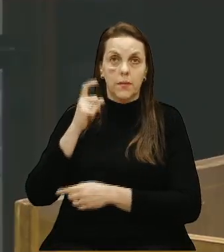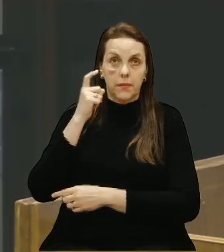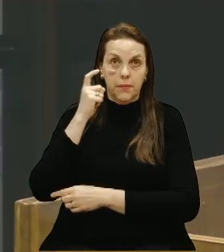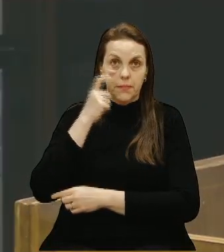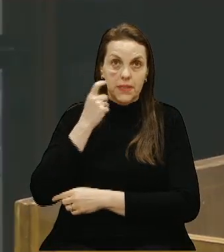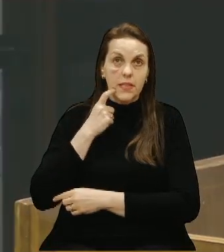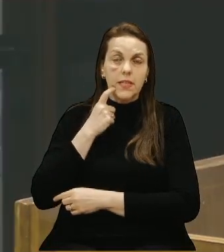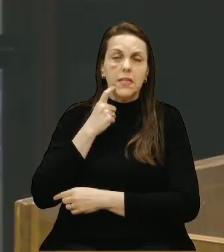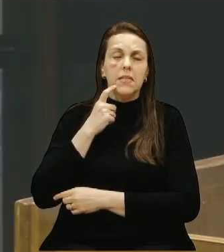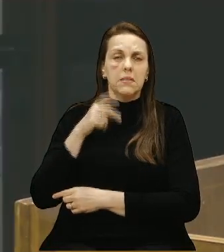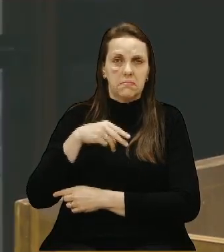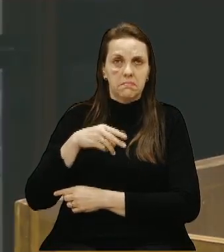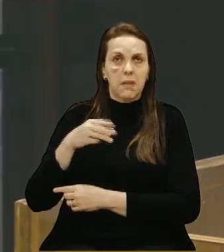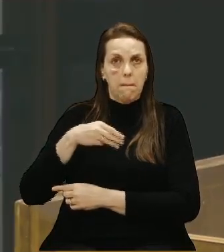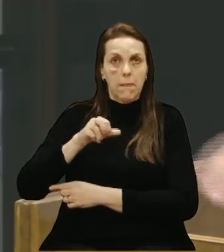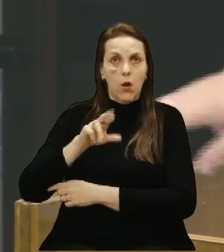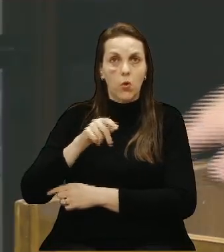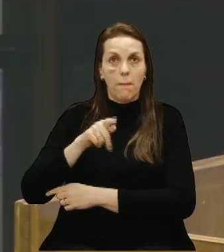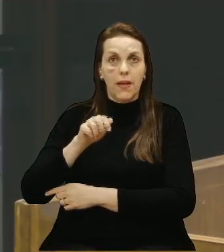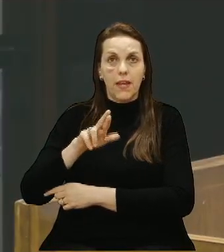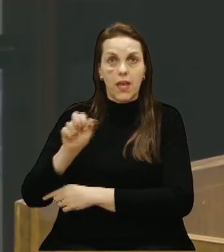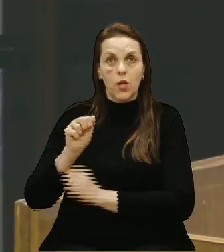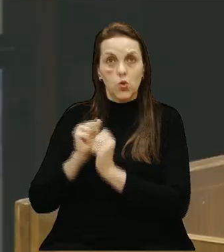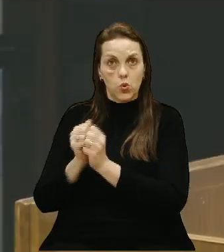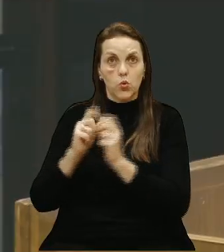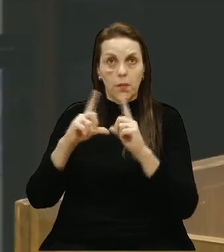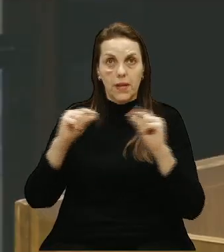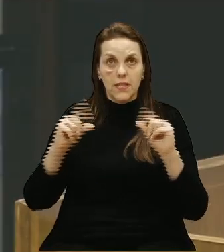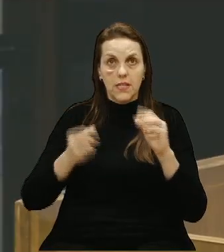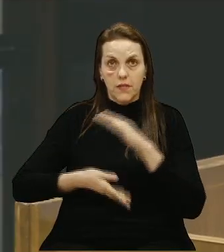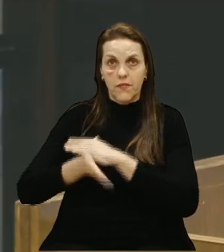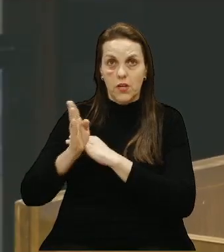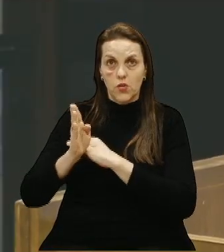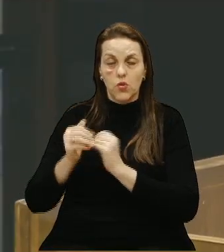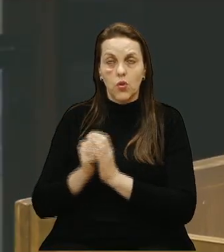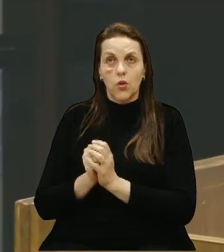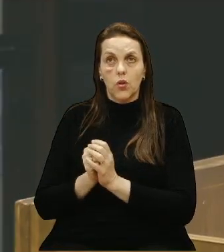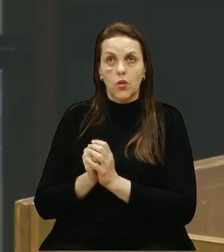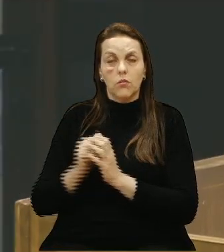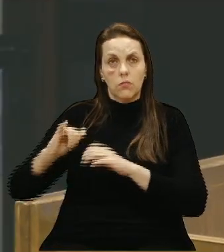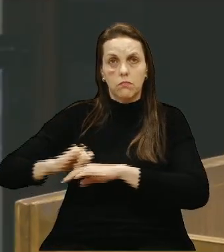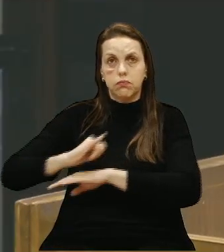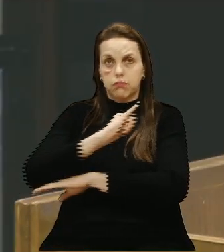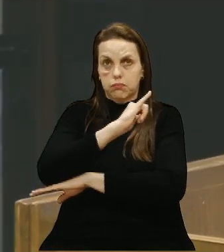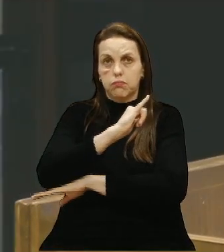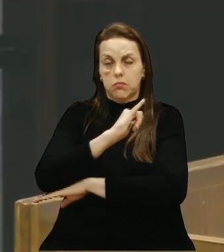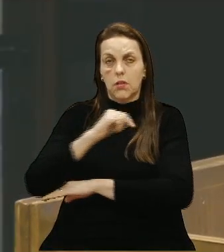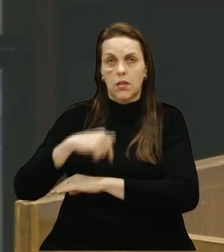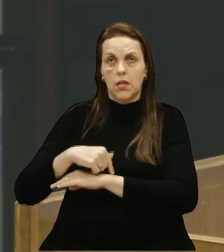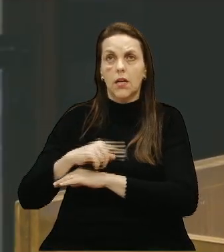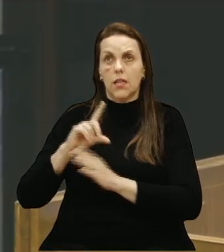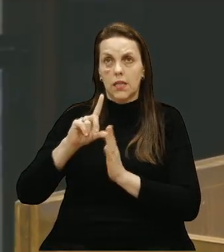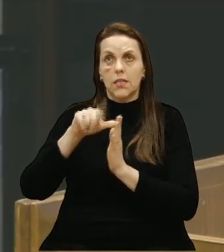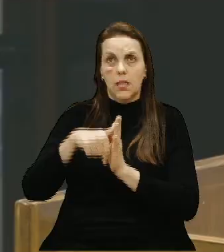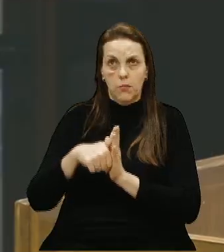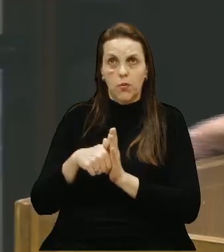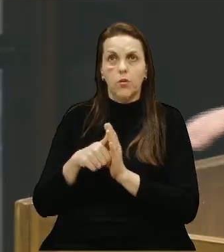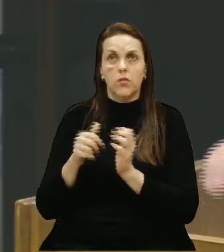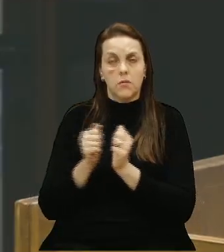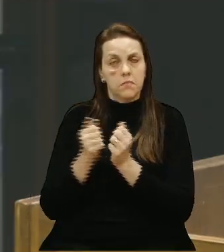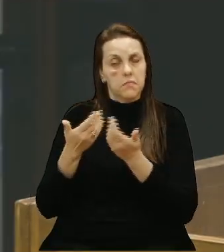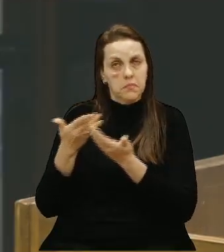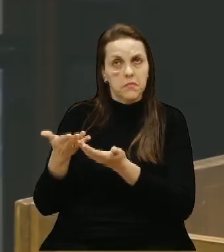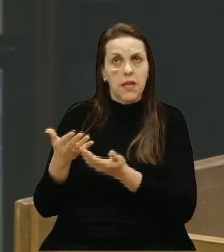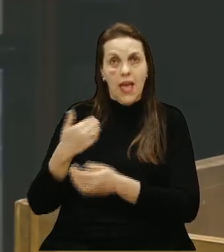Ele prontamente se dispôs a estar conosco no aeroporto e posteriormente cumprir as agendas conosco. Embora